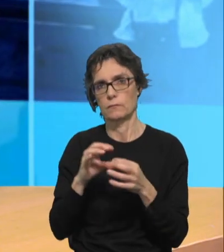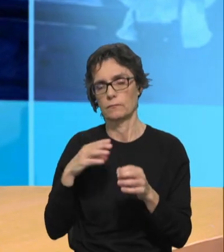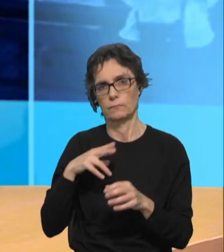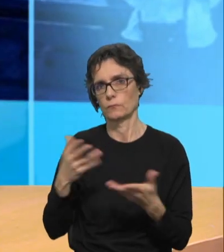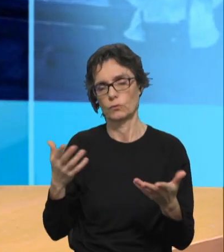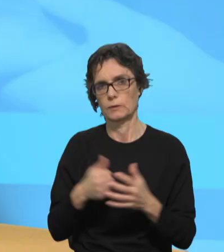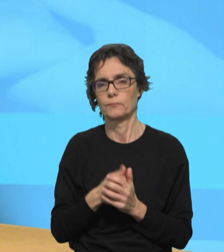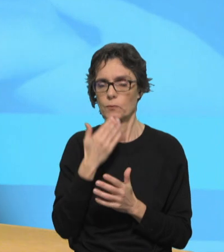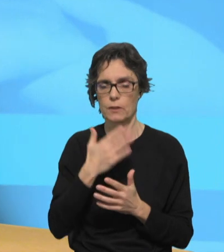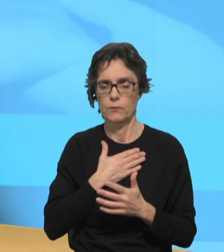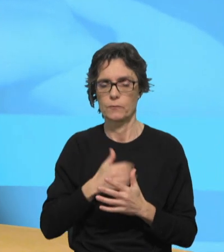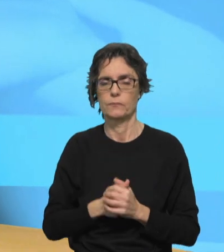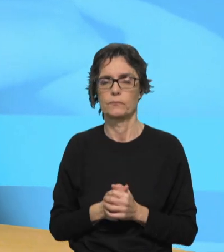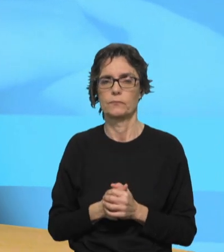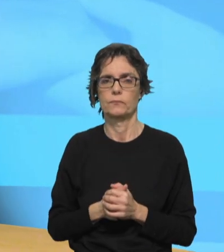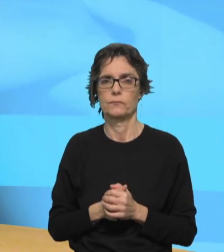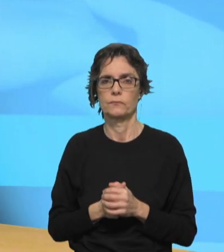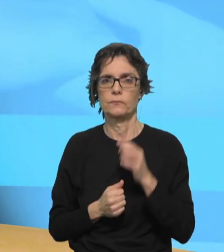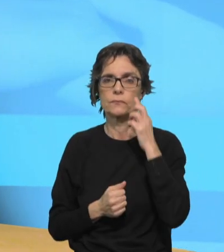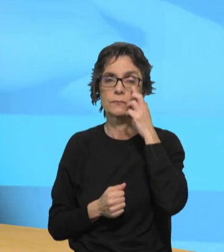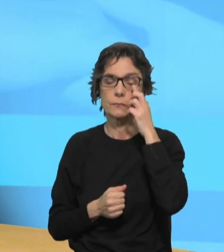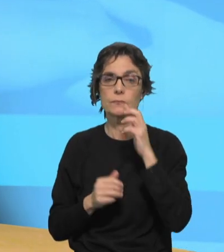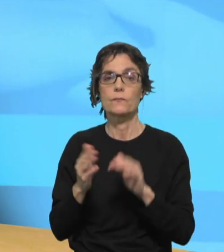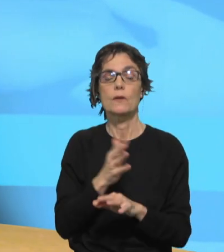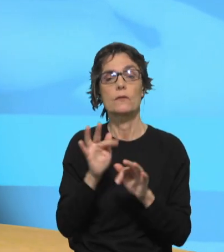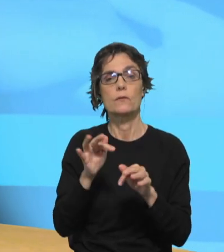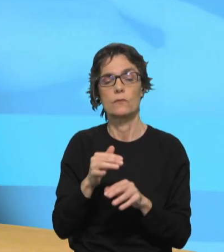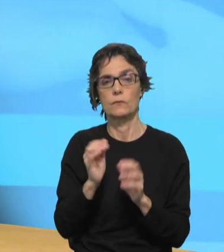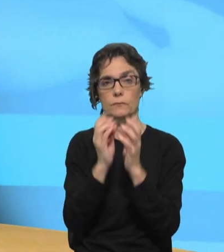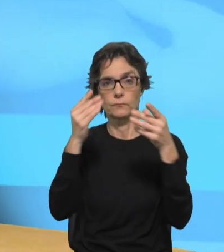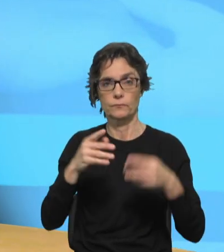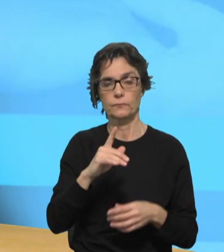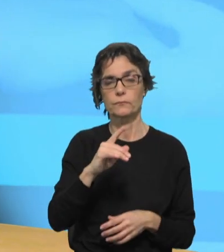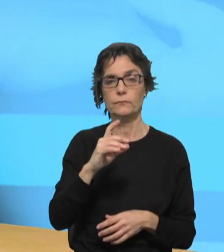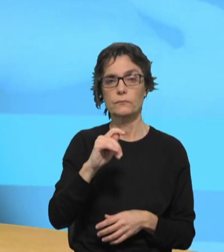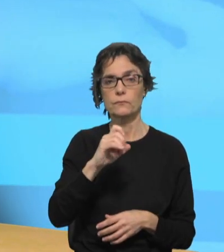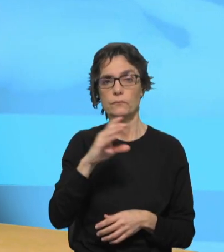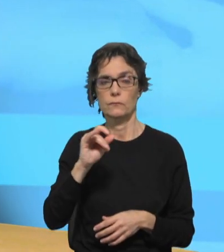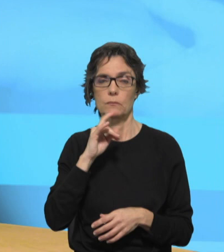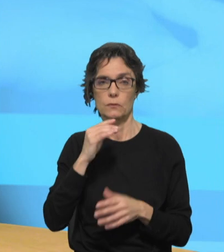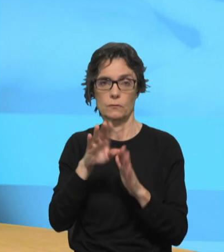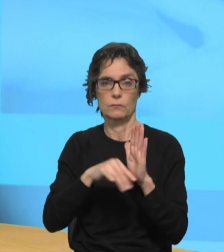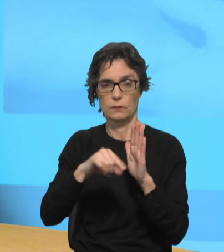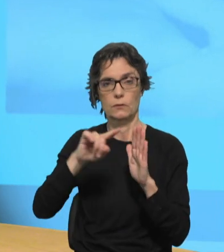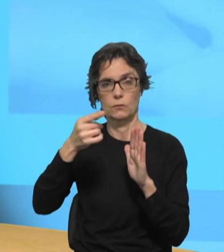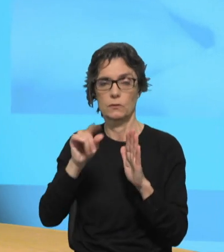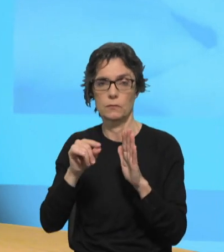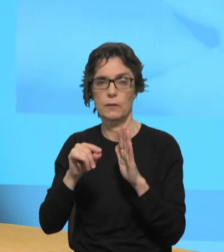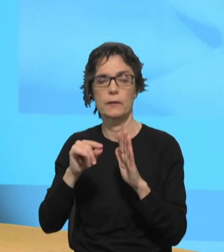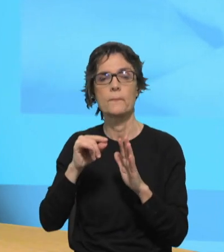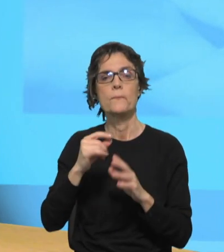Obrigado. Muito obrigado. Antes de terminar, recordo que no portal da Agência Eclésia pode rever este e os programas que partilhamos consigo aqui na